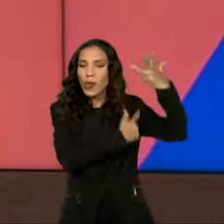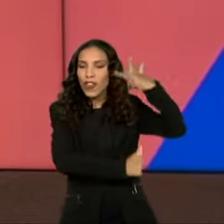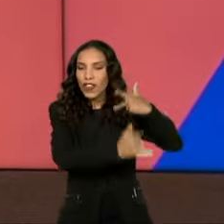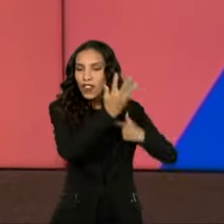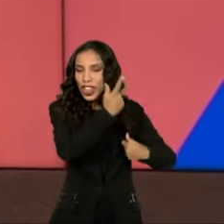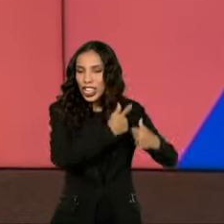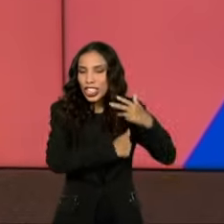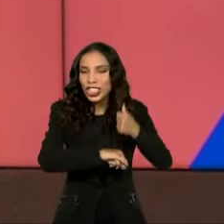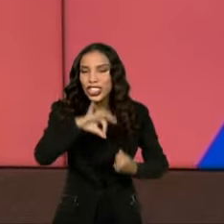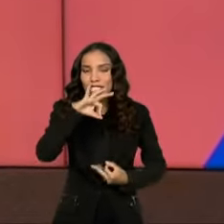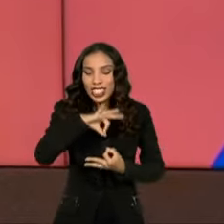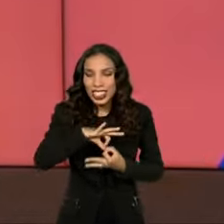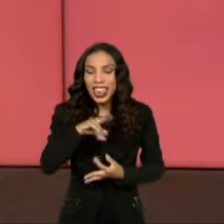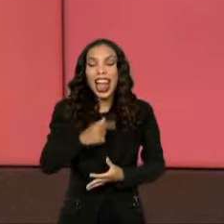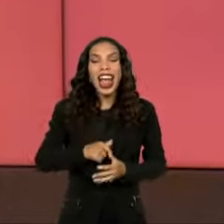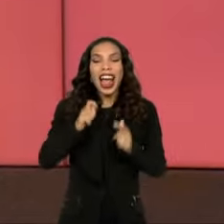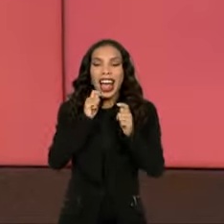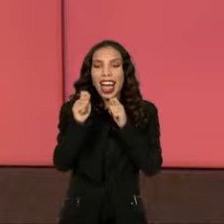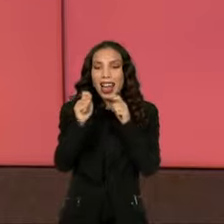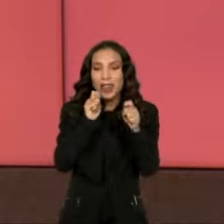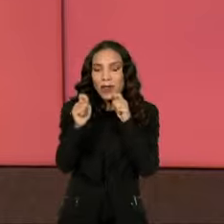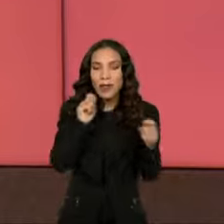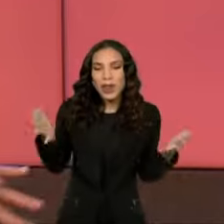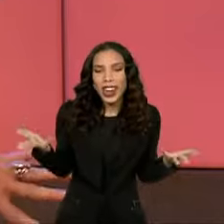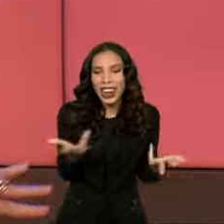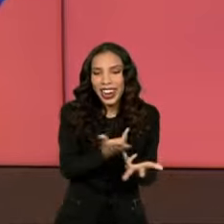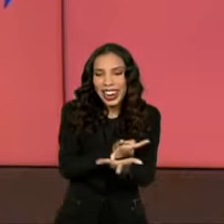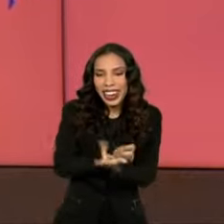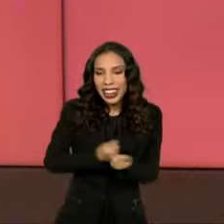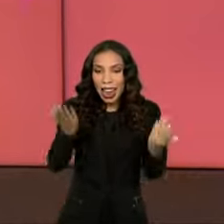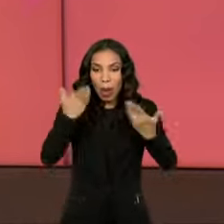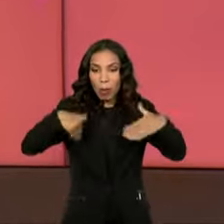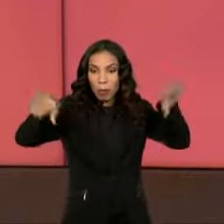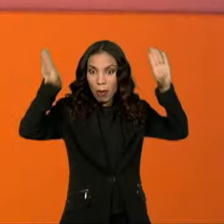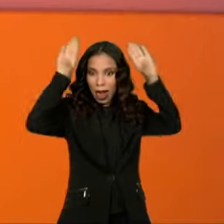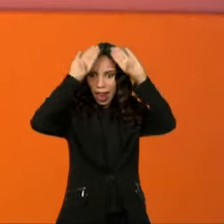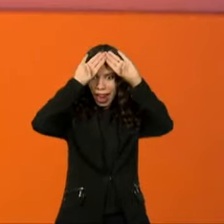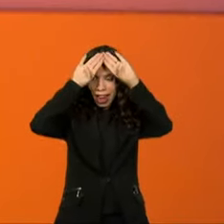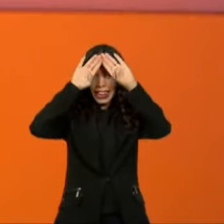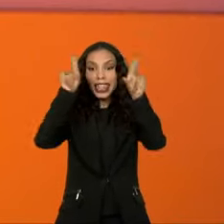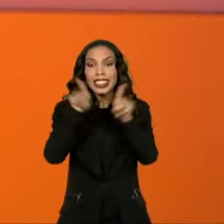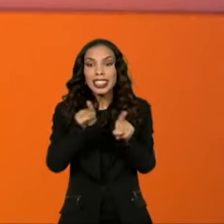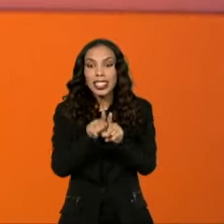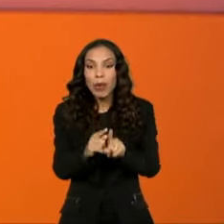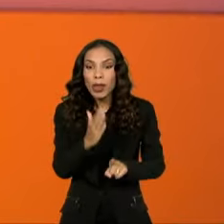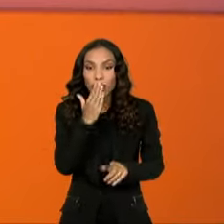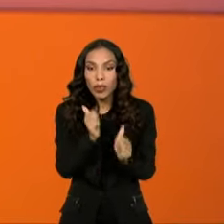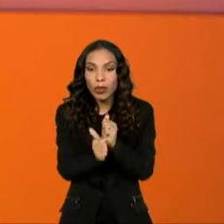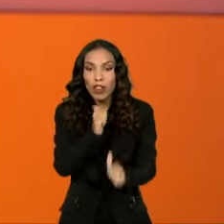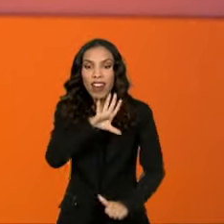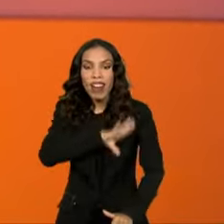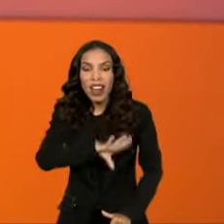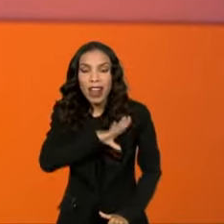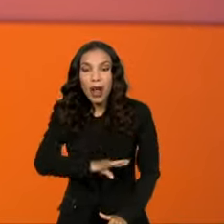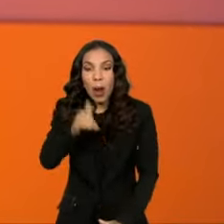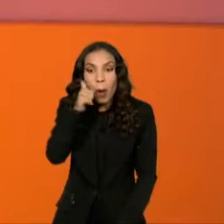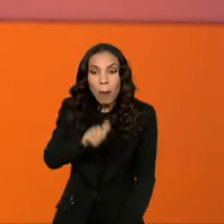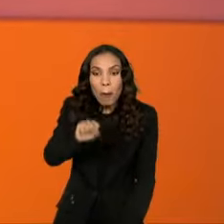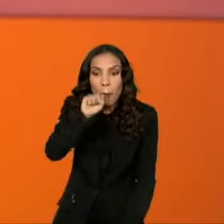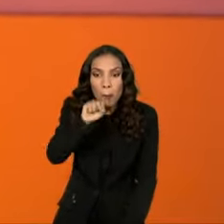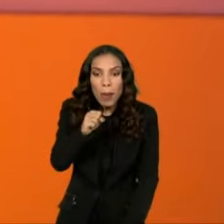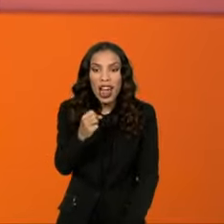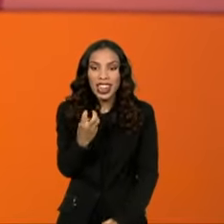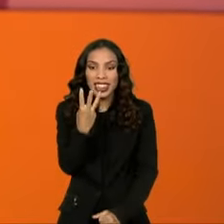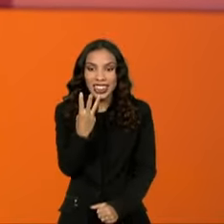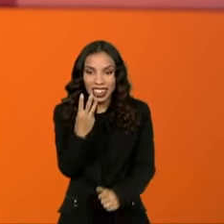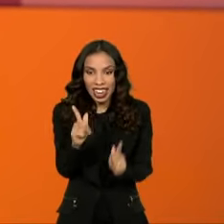jornalista, linda, apresentadora, maravilhosa, bailarina, vascaína e mãe de trigêmeos, a minha,